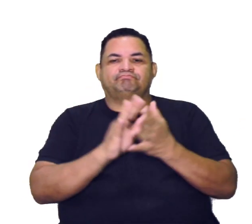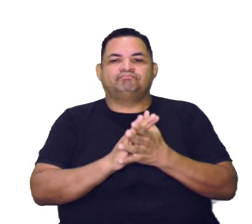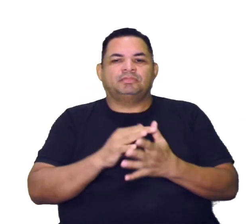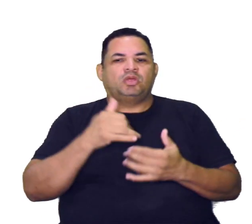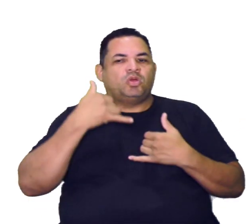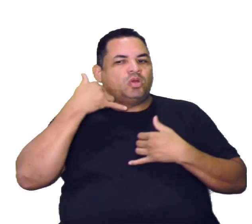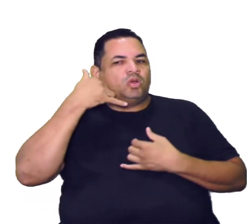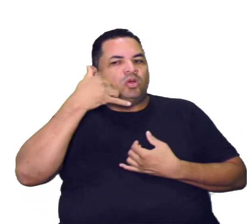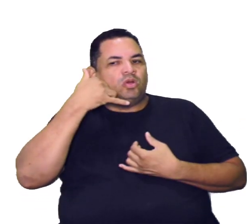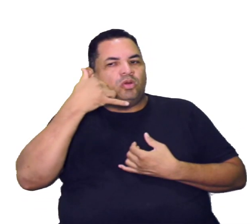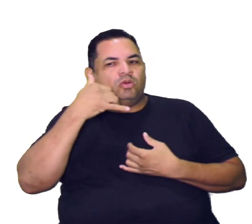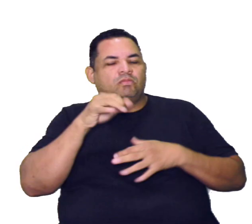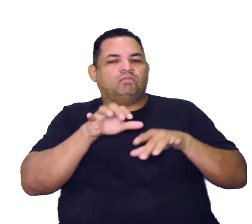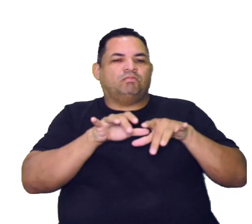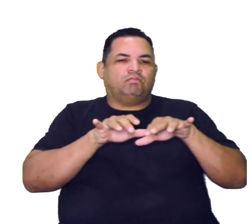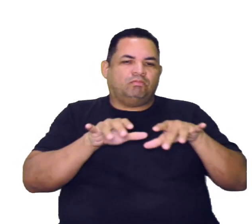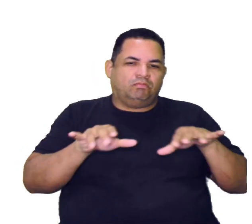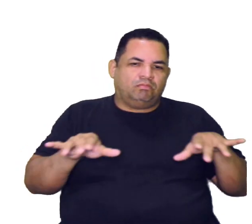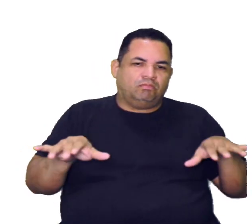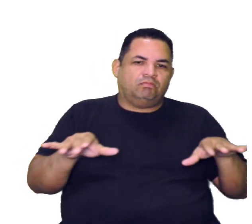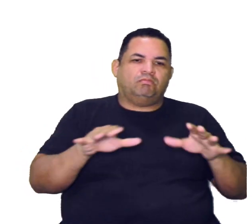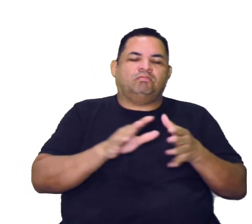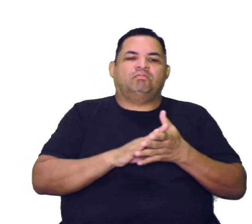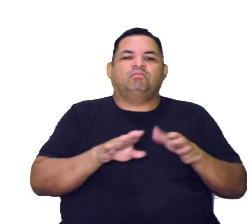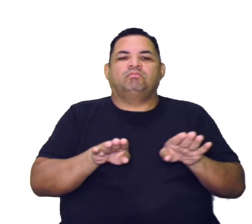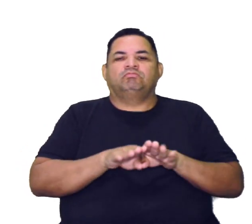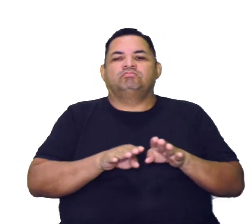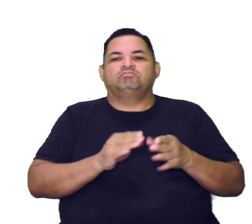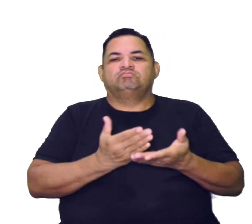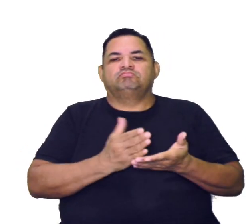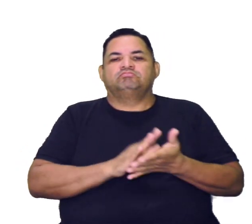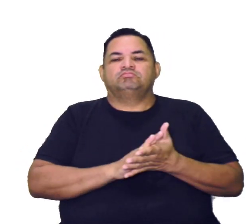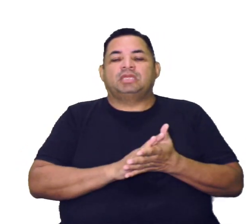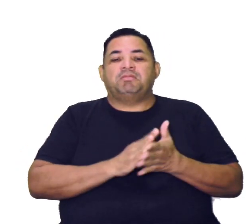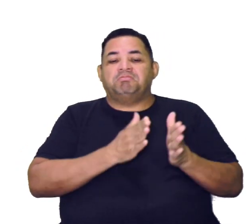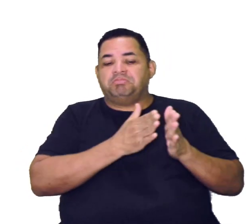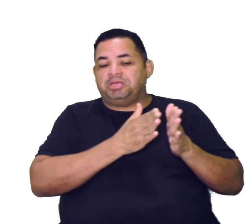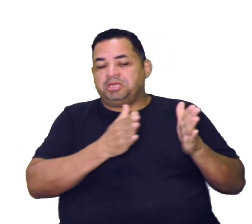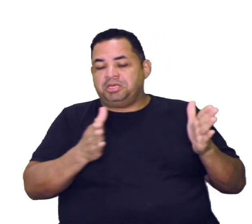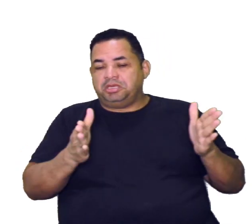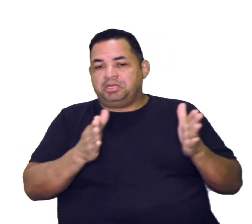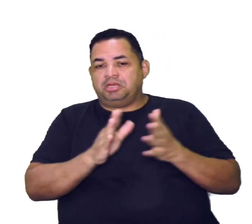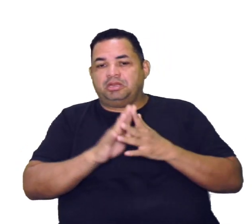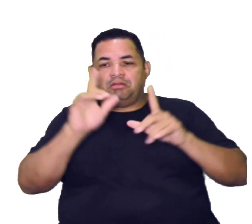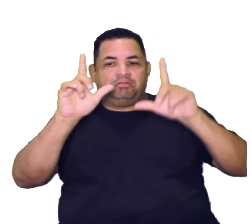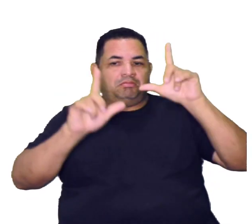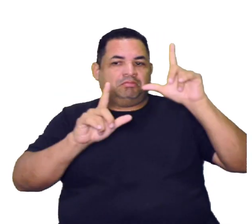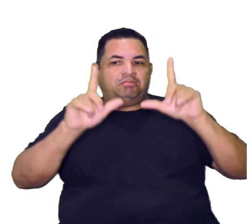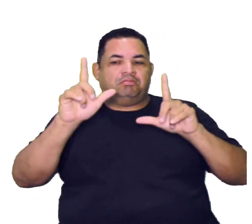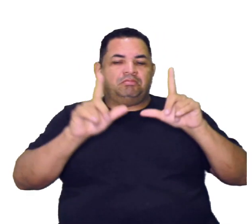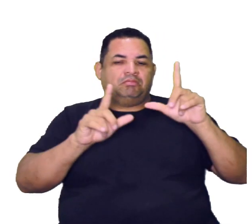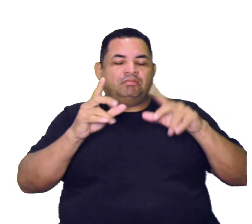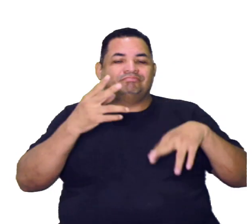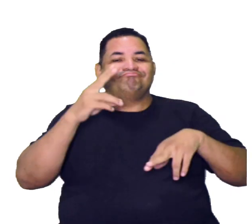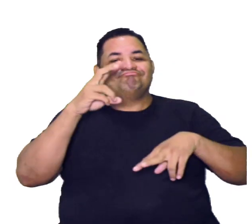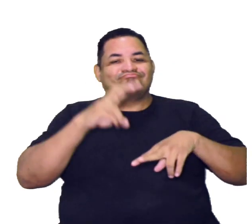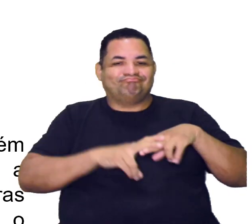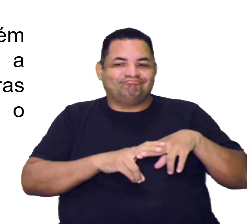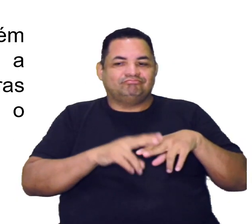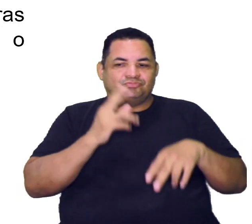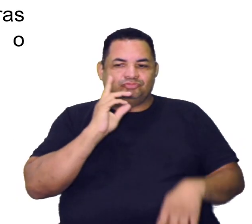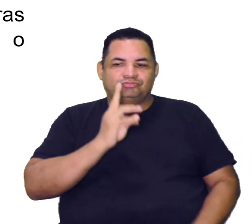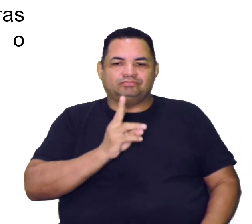os smartphones, os computadores, aumenta esse tempo, né, na frente dessas telas, aumenta esse tempo